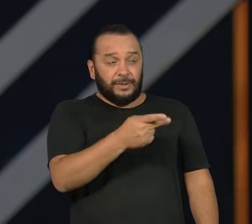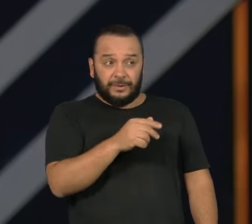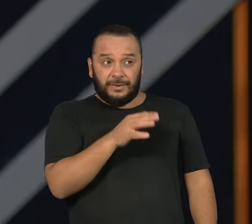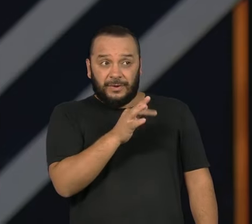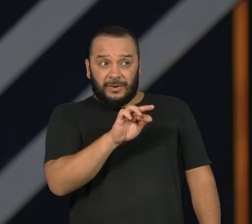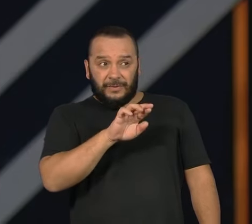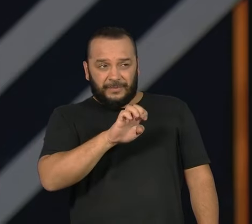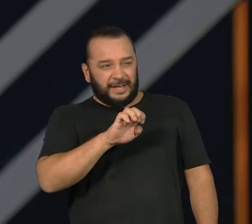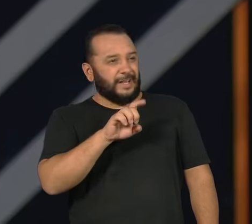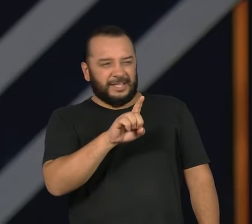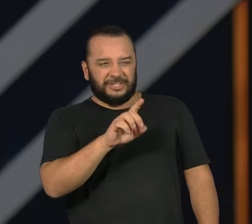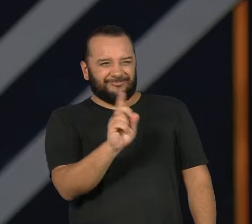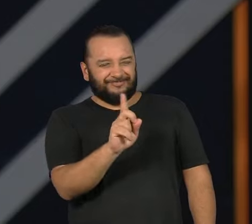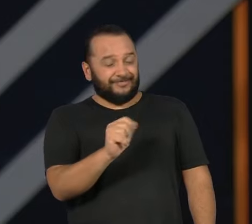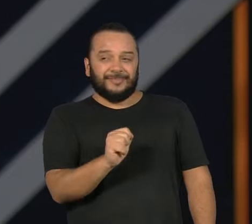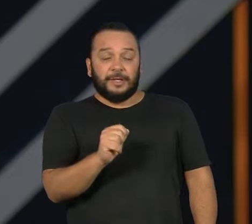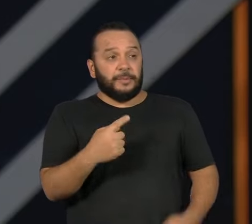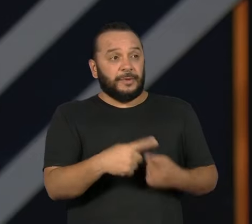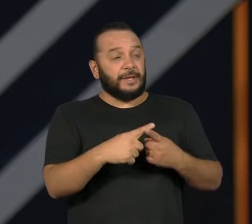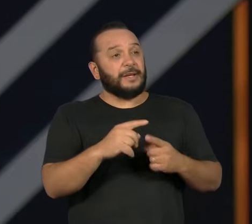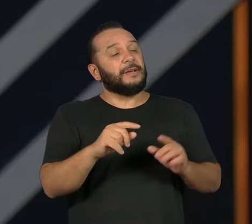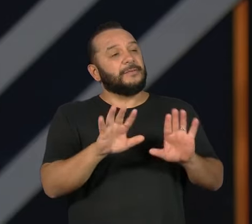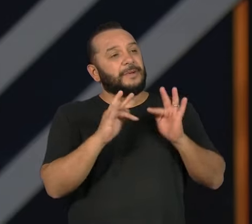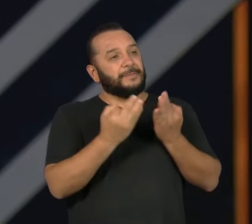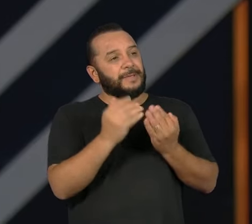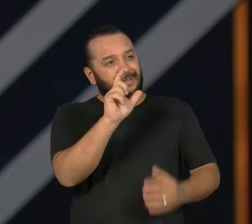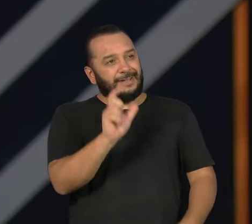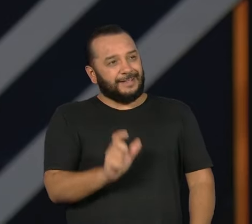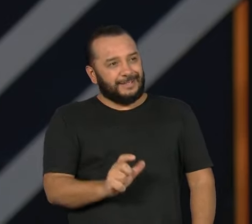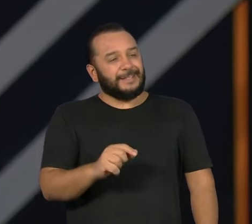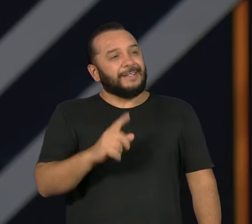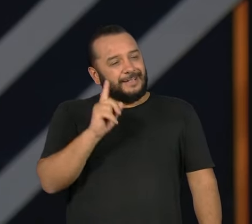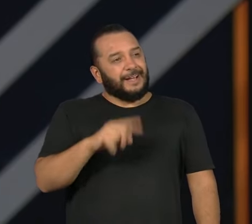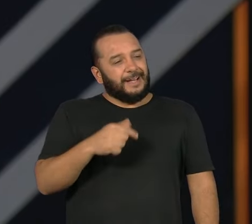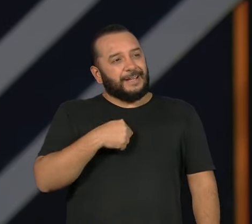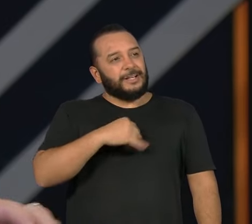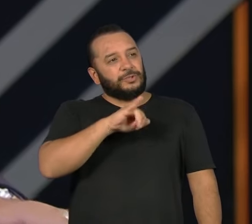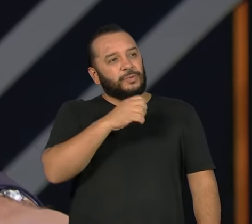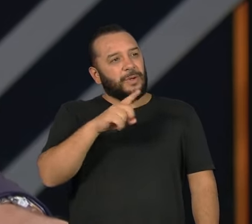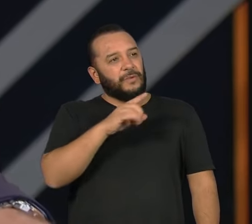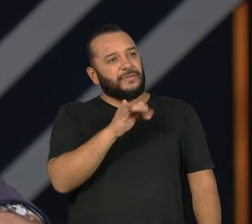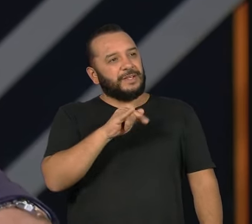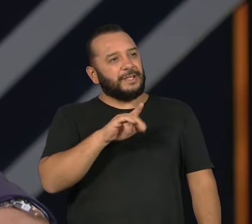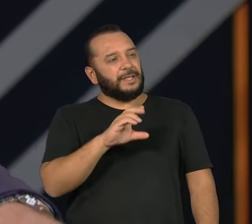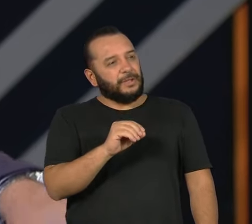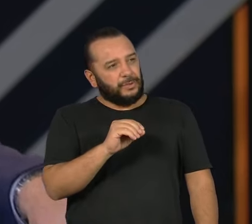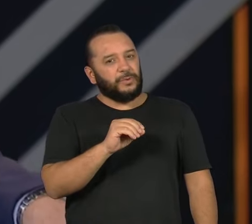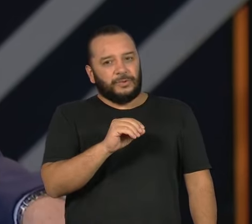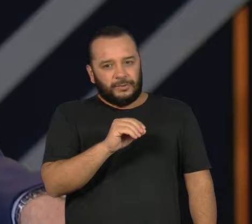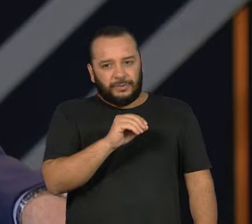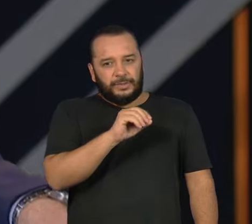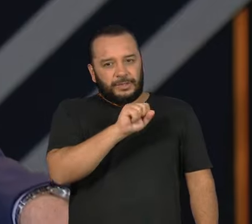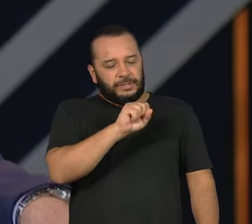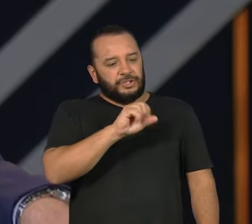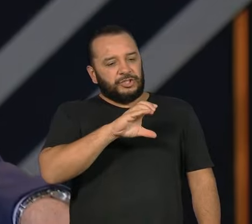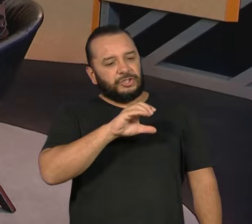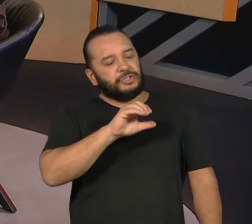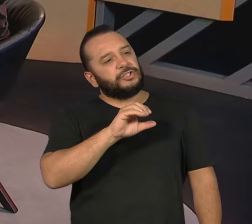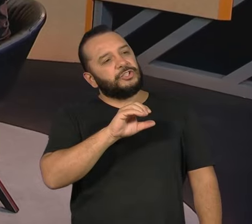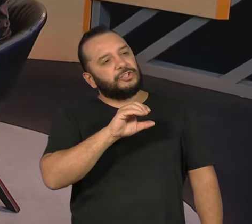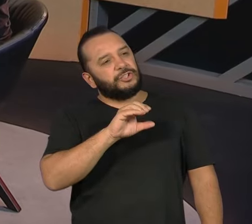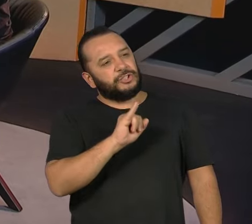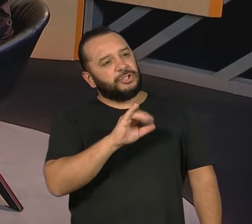sou de uma família italiana, né? Falo Ciotti, mas seria Frederico Ciotti, João Frederico Ciotti. Eu sou, o João Frederico são os nomes dos meus avós.